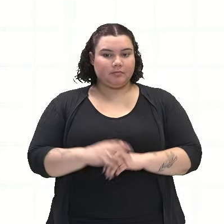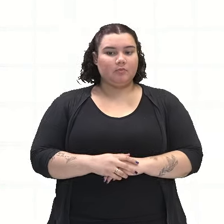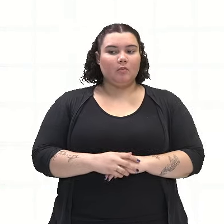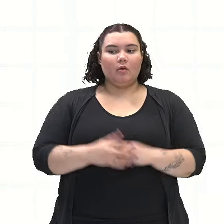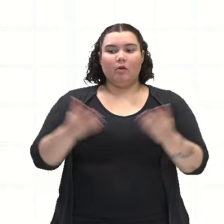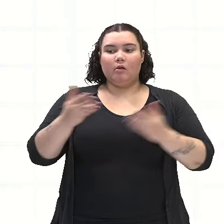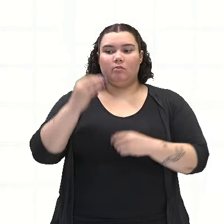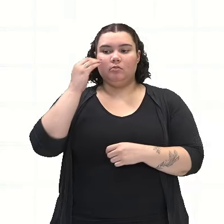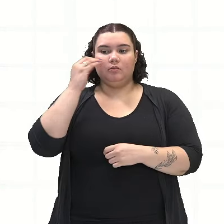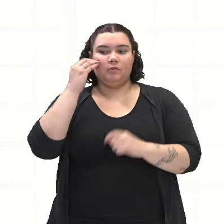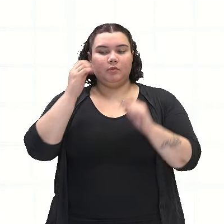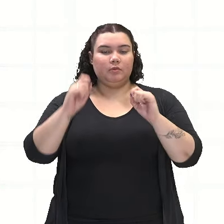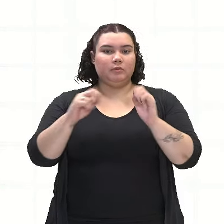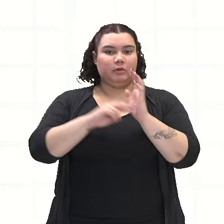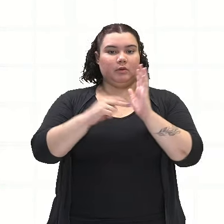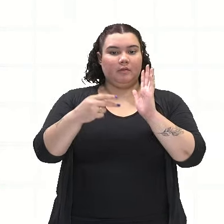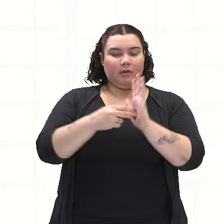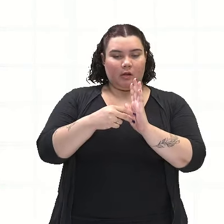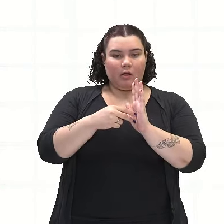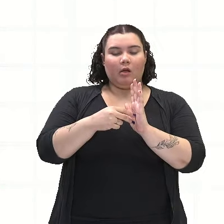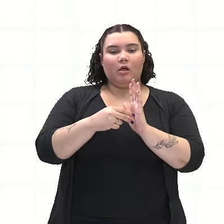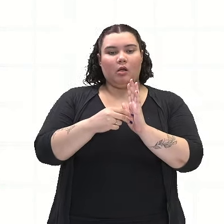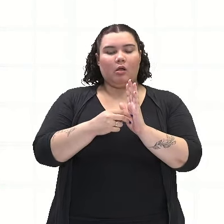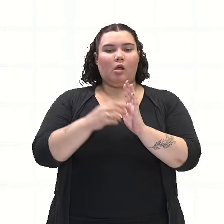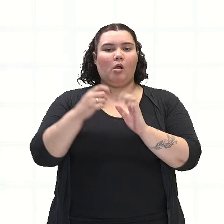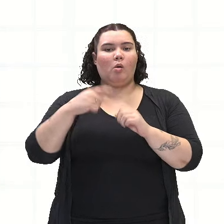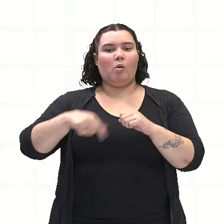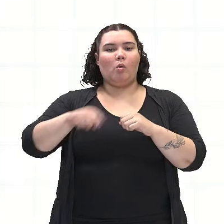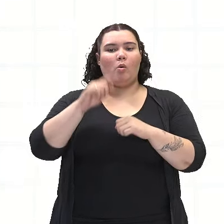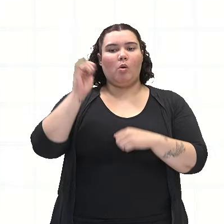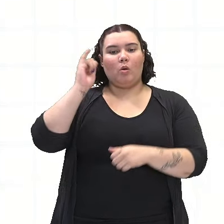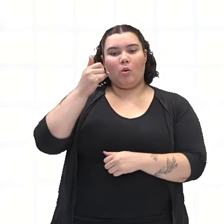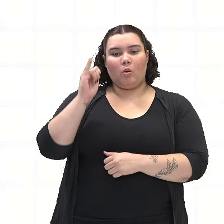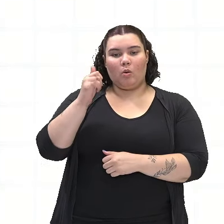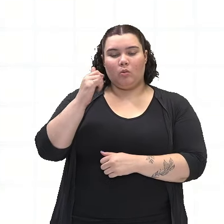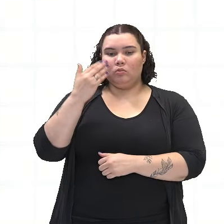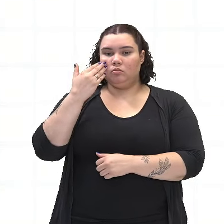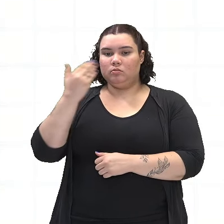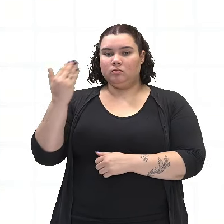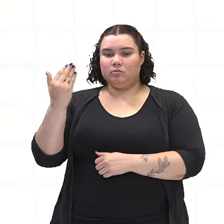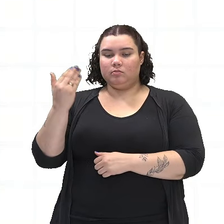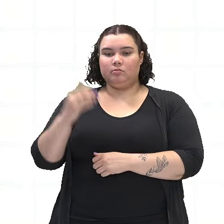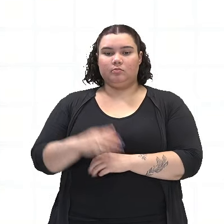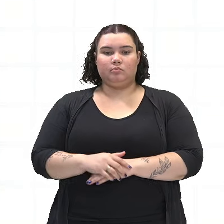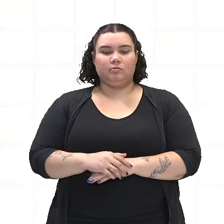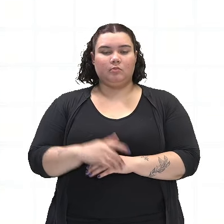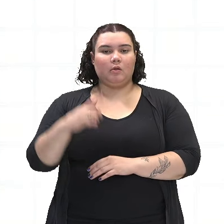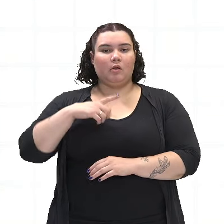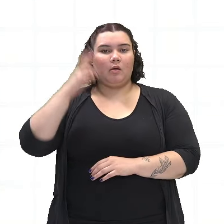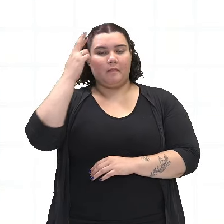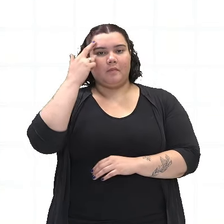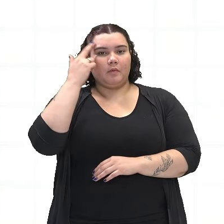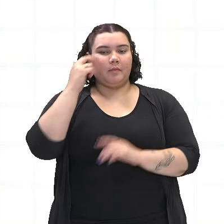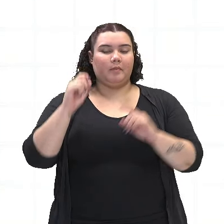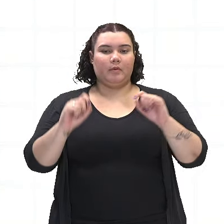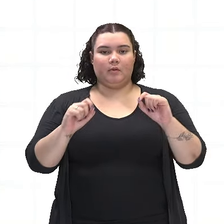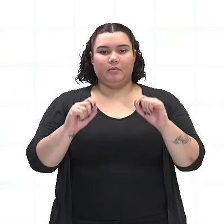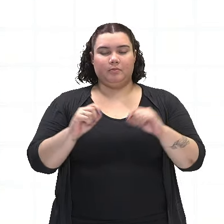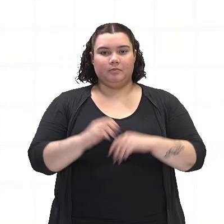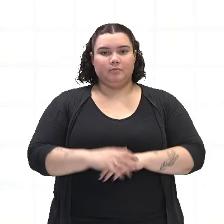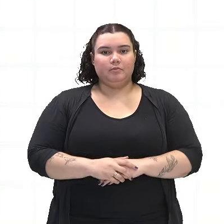ver, sentido geral, o que o conto da laranja de sobre a mesa, ele tem como reflexão pra nós.